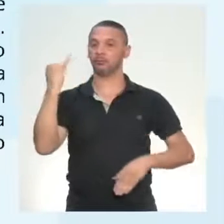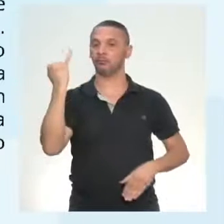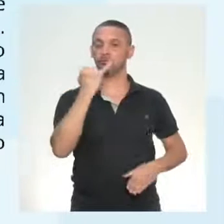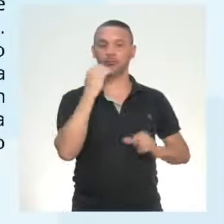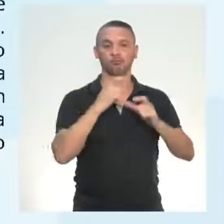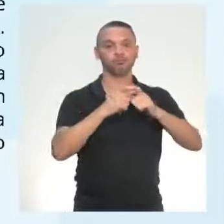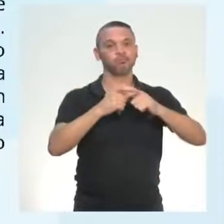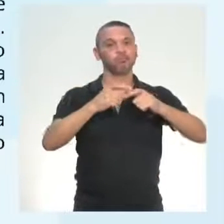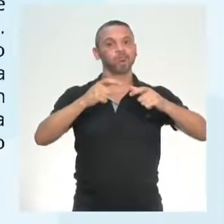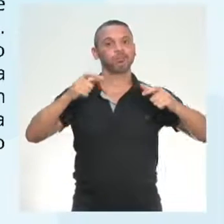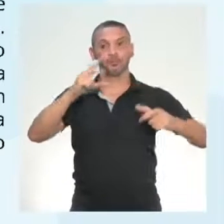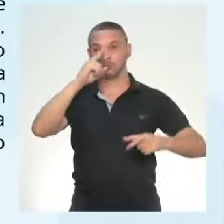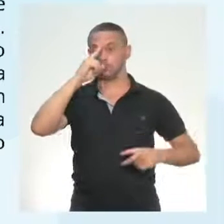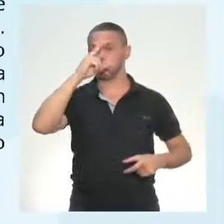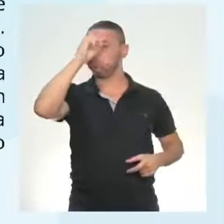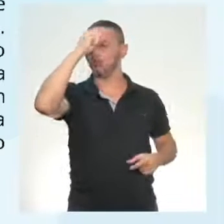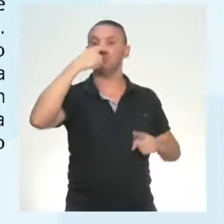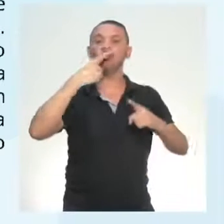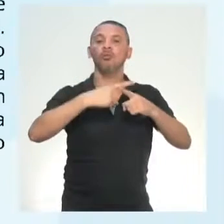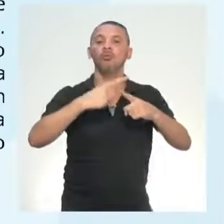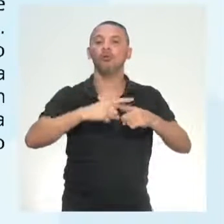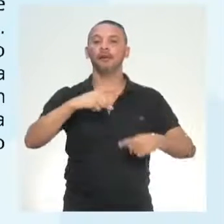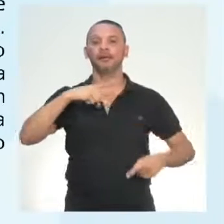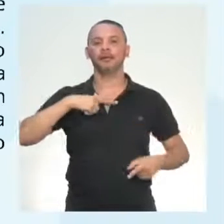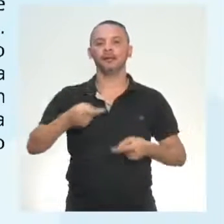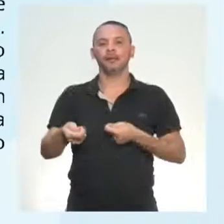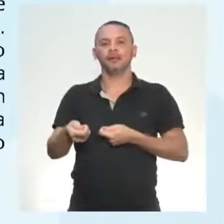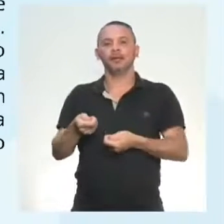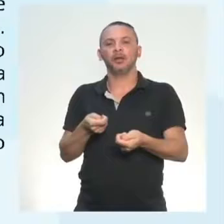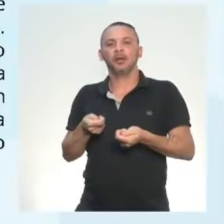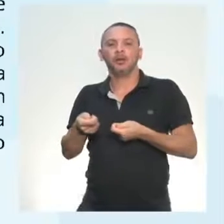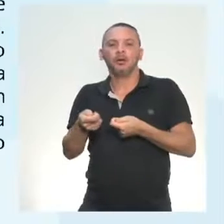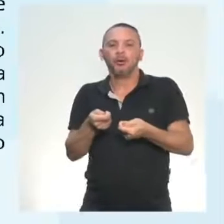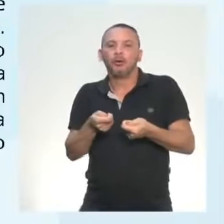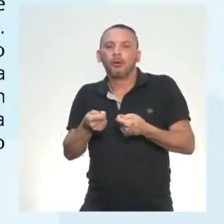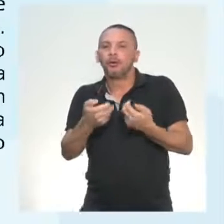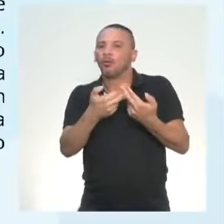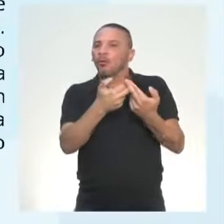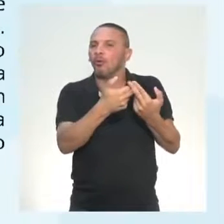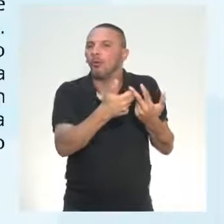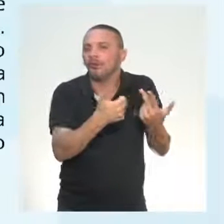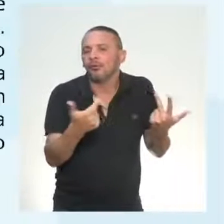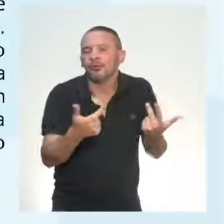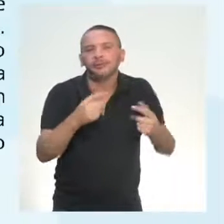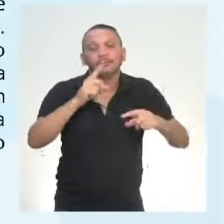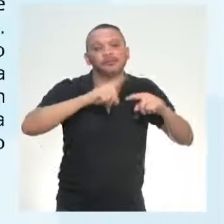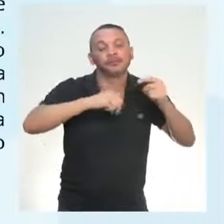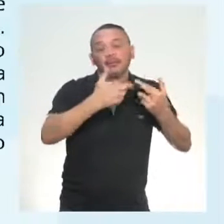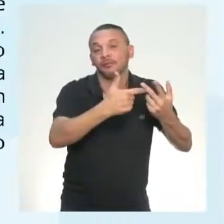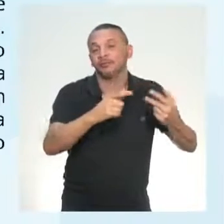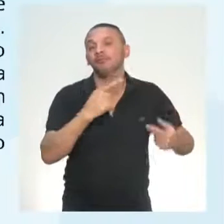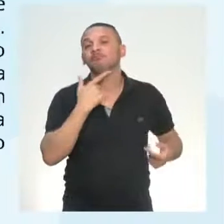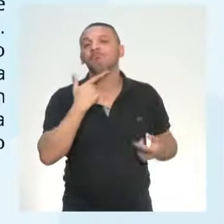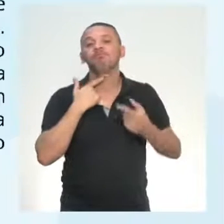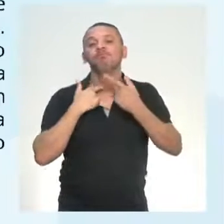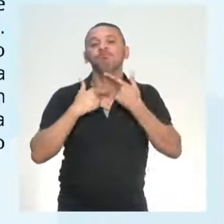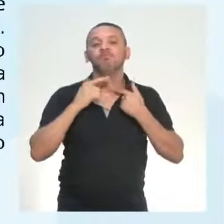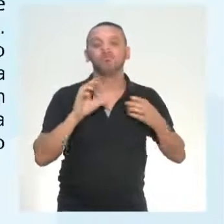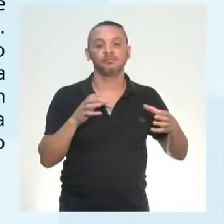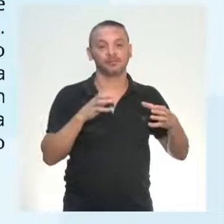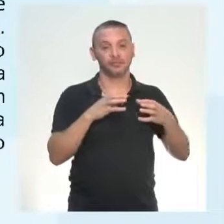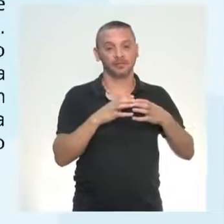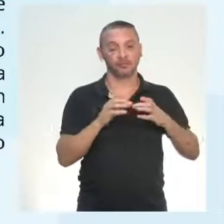intensificando por possuírem o controle e o acesso aos bens desejados